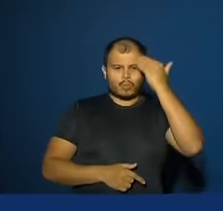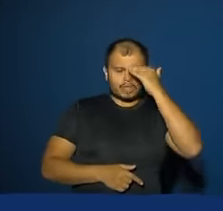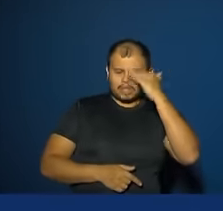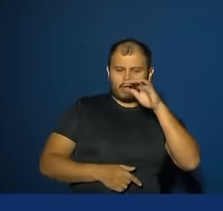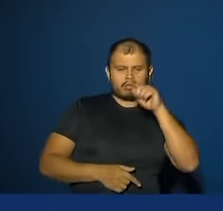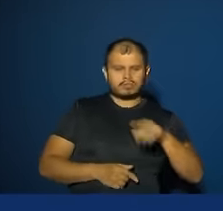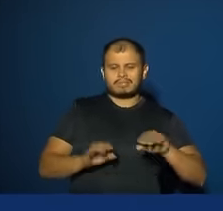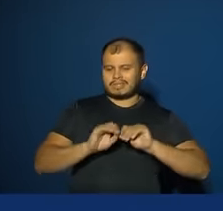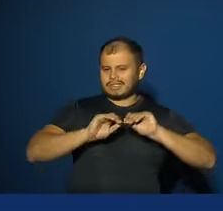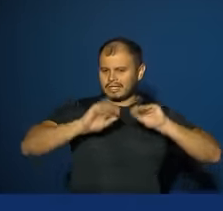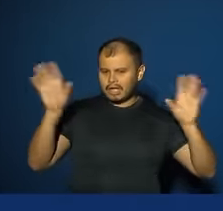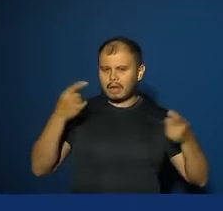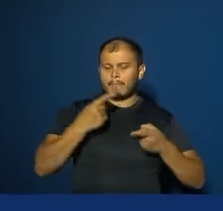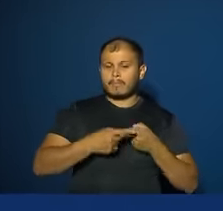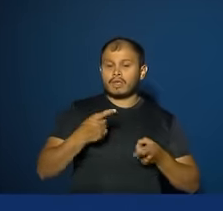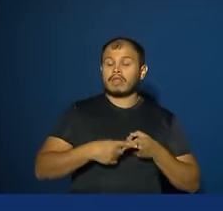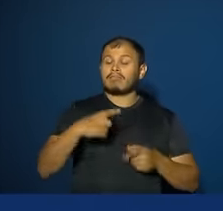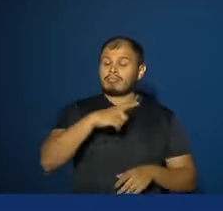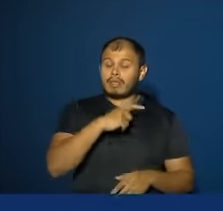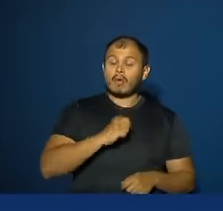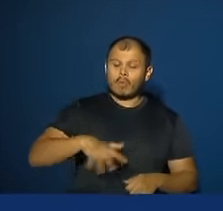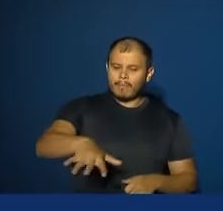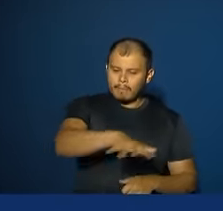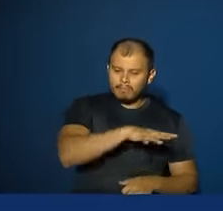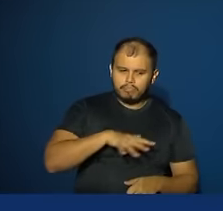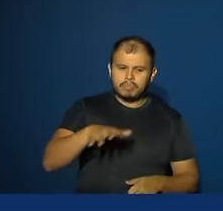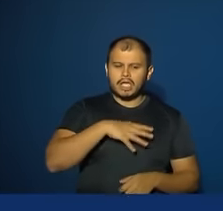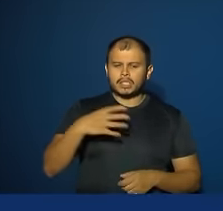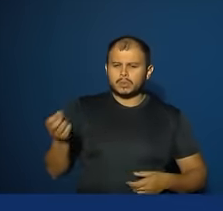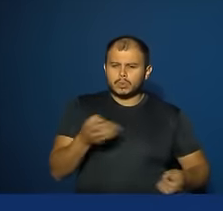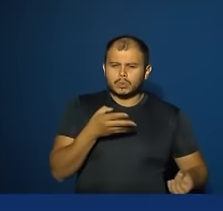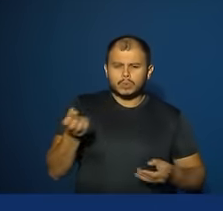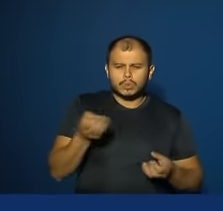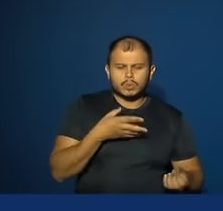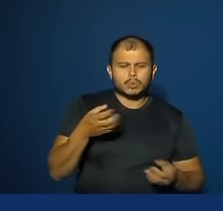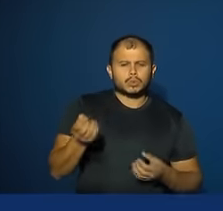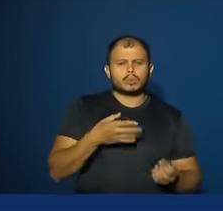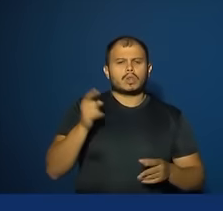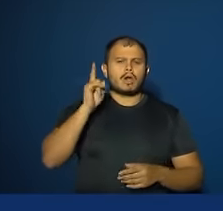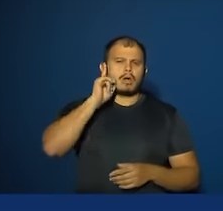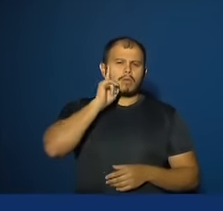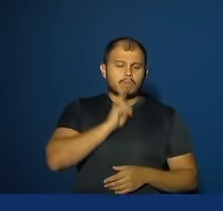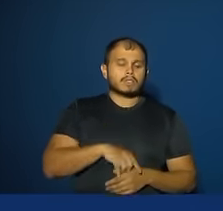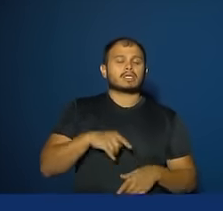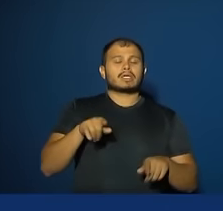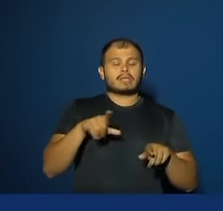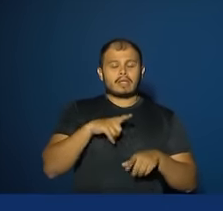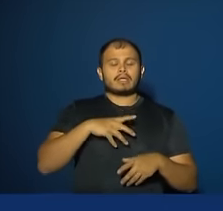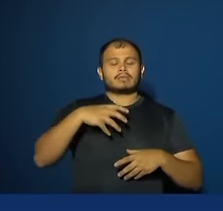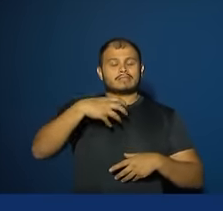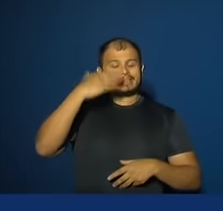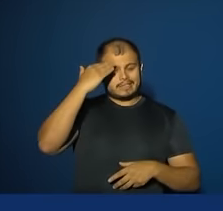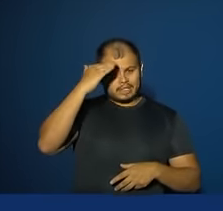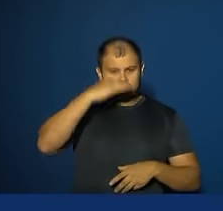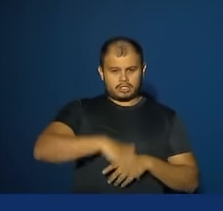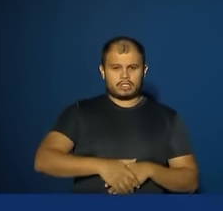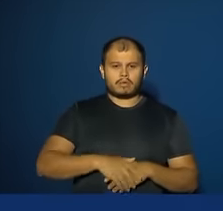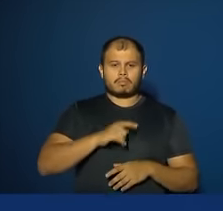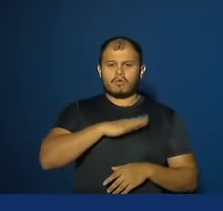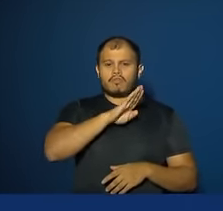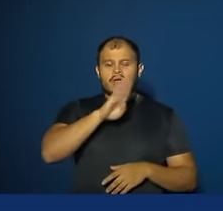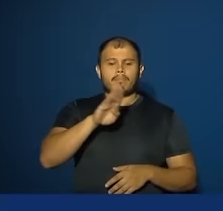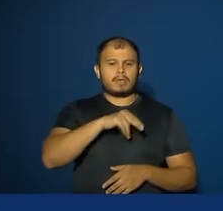ainda que o establishment sofisticado americano eh eh eh compreenda isso A turma vai jantar com o